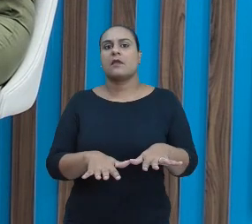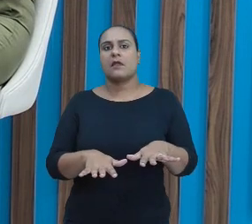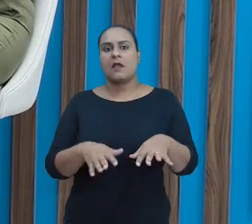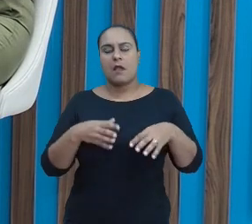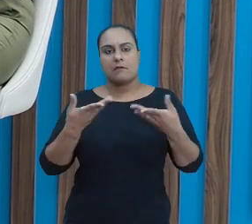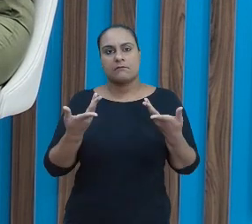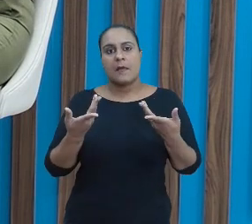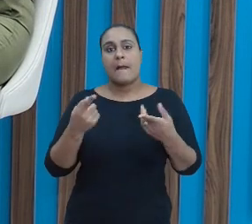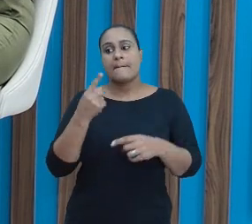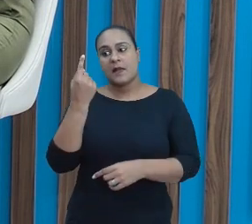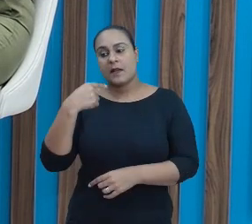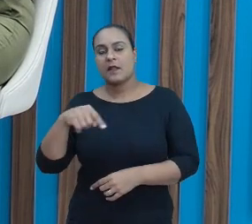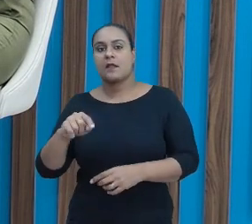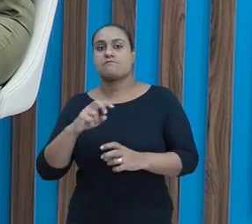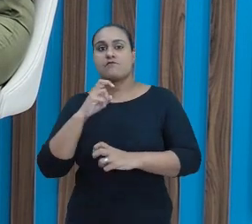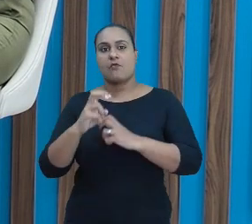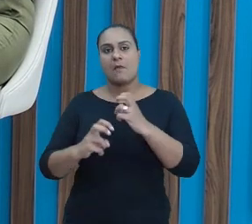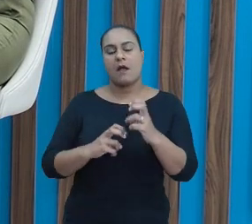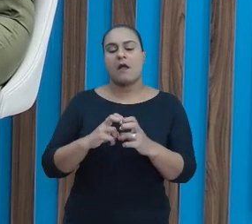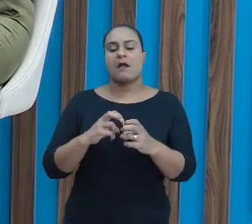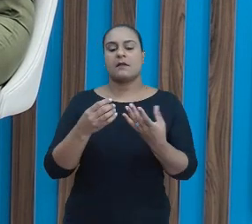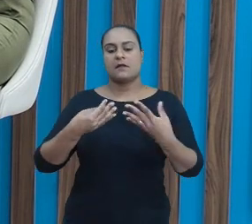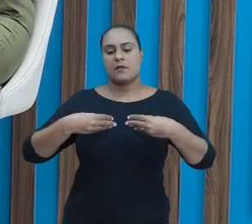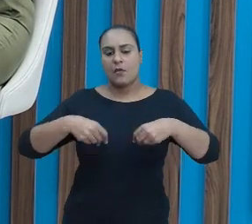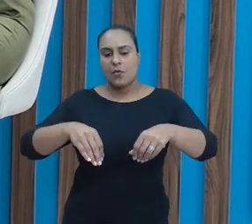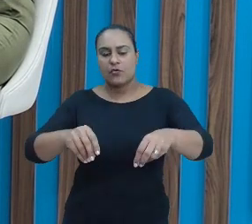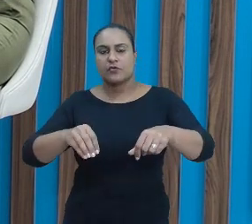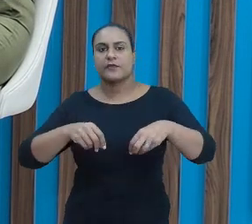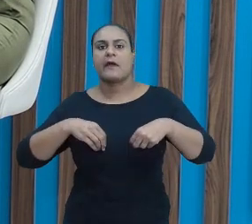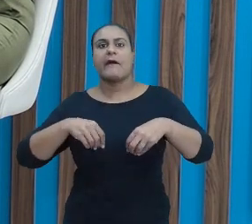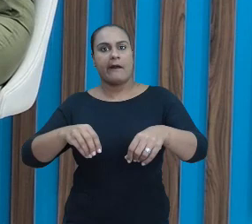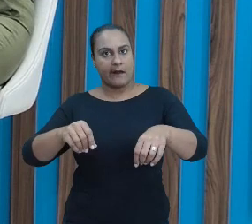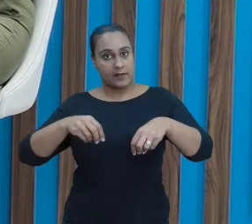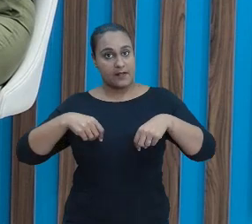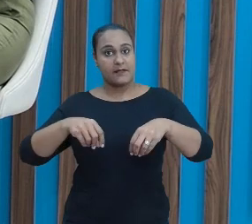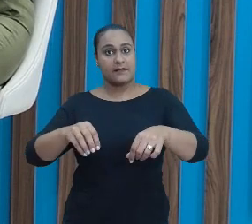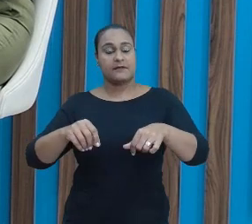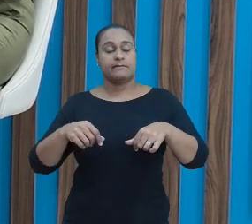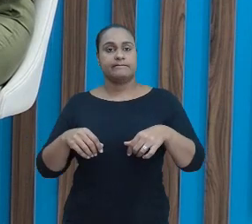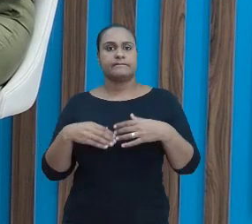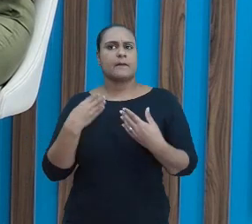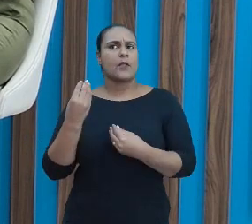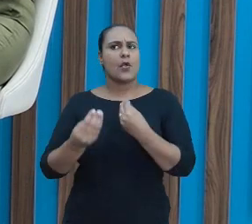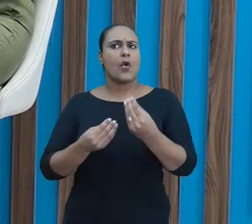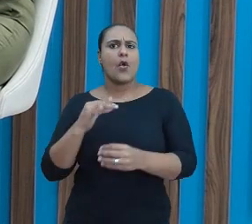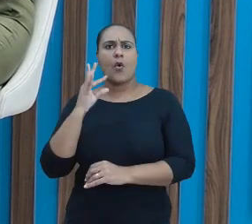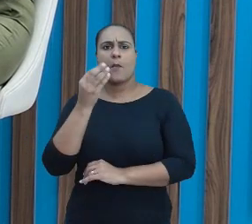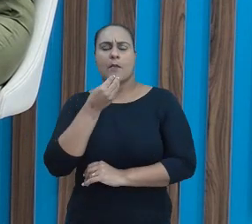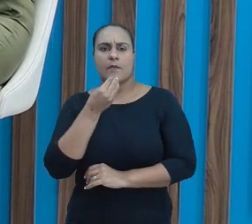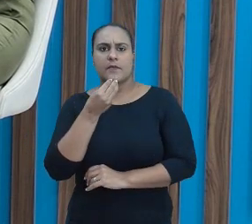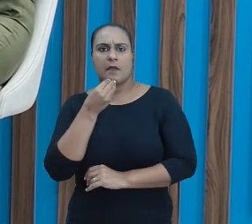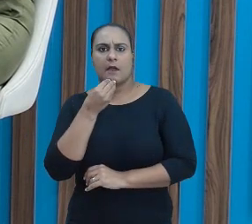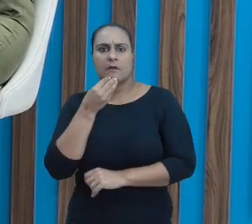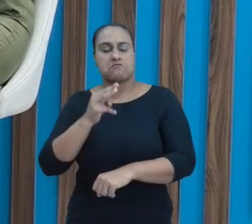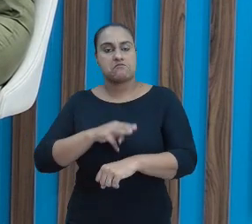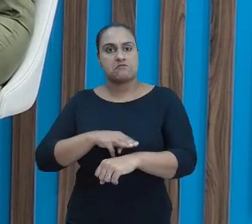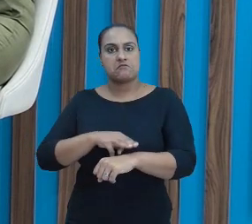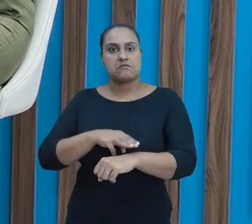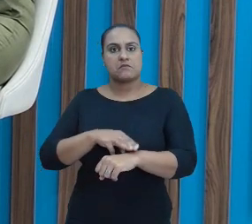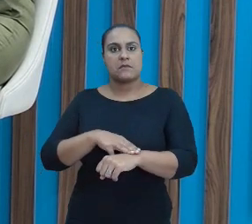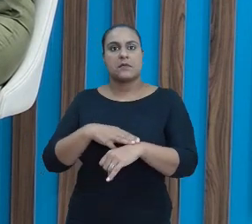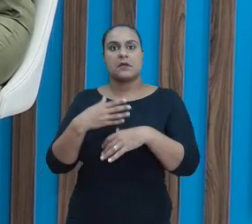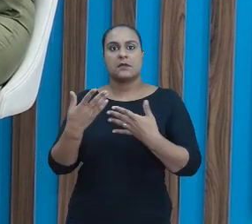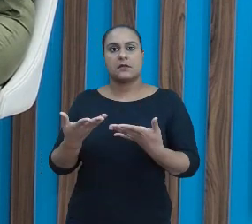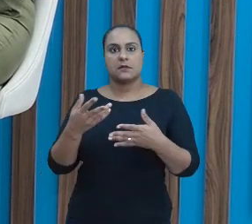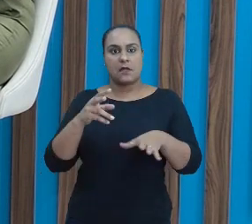parque. No caso, lá no parque, na unidade que eu estava, a gente tinha areia. E aí, como é que a gente ia oportunizar esse estudante nesse momento? Então, a gente